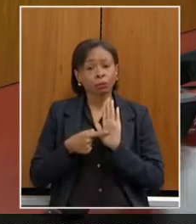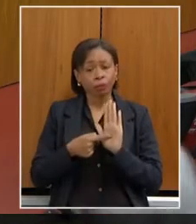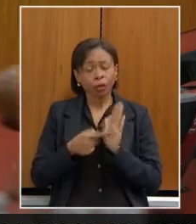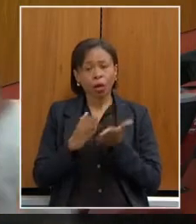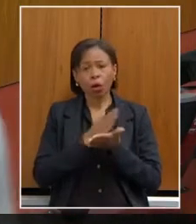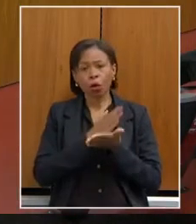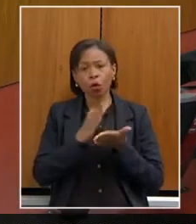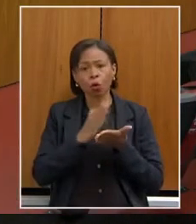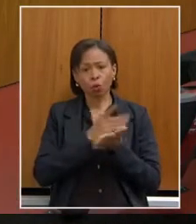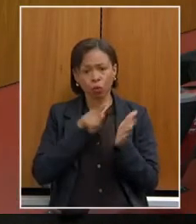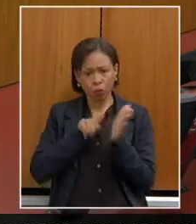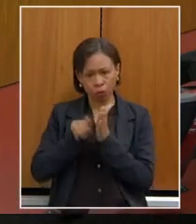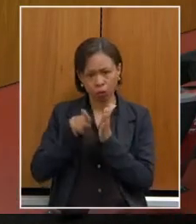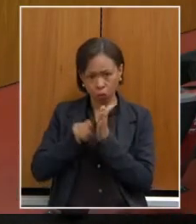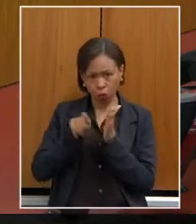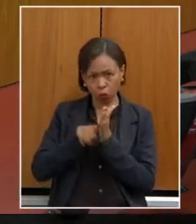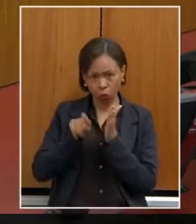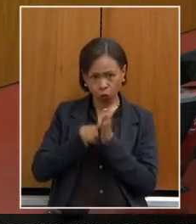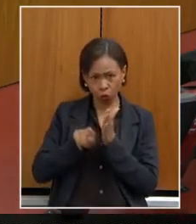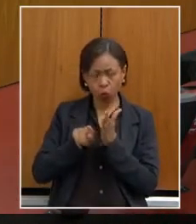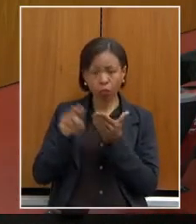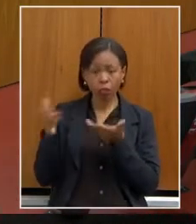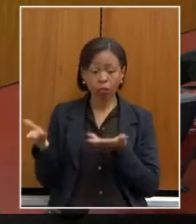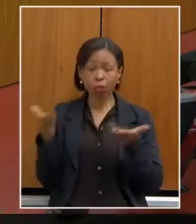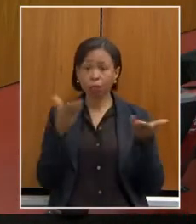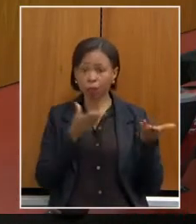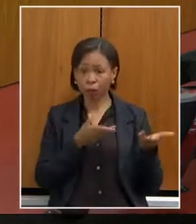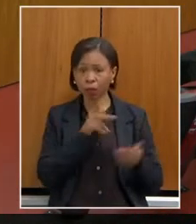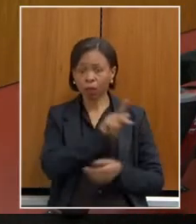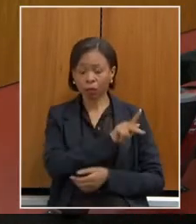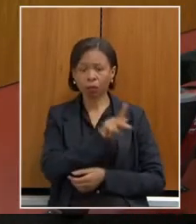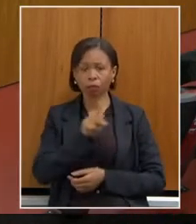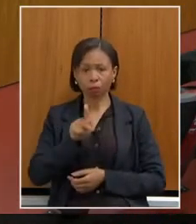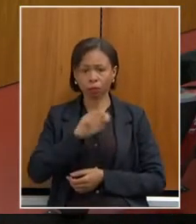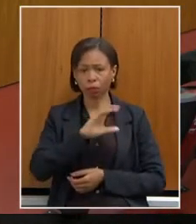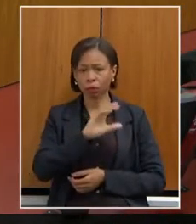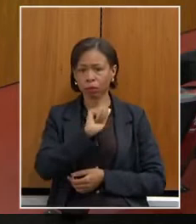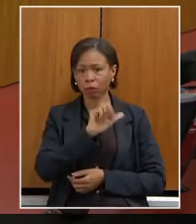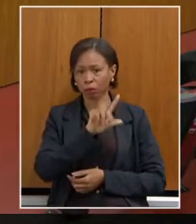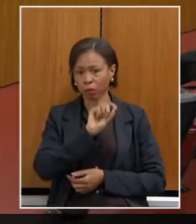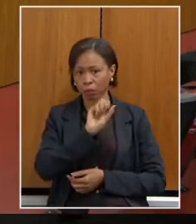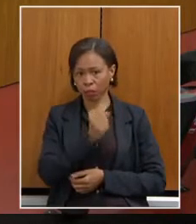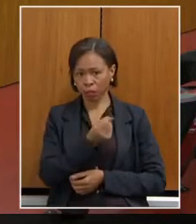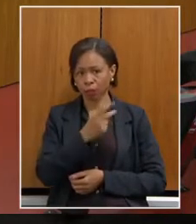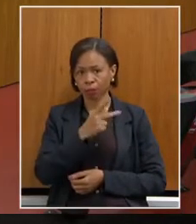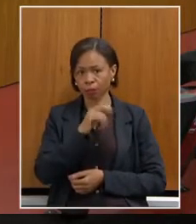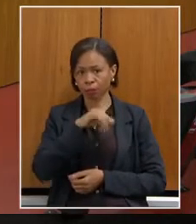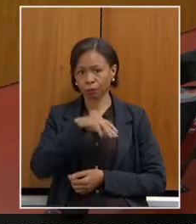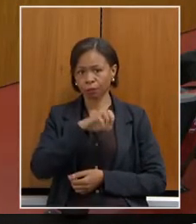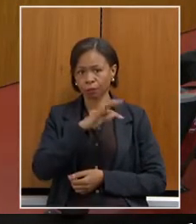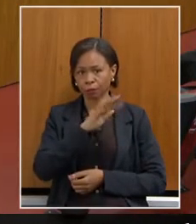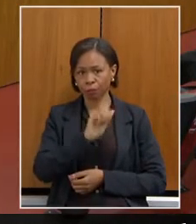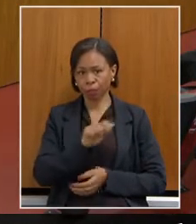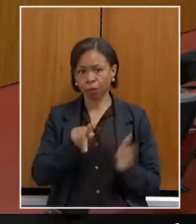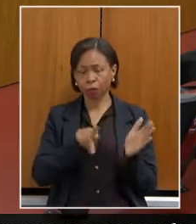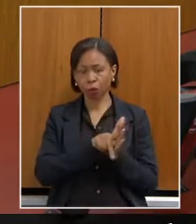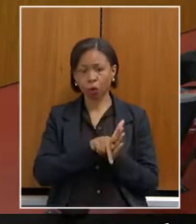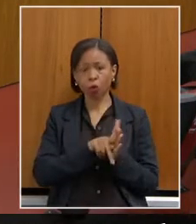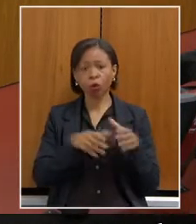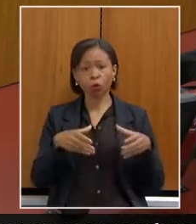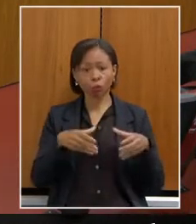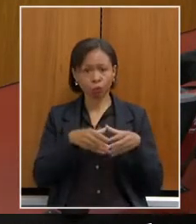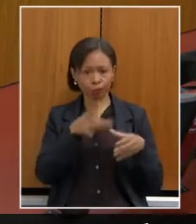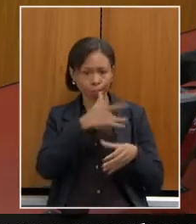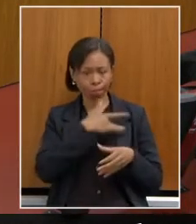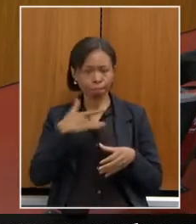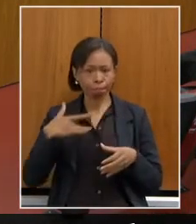poucas perguntas que tenho. Passarei à presidência do deputado Carlos Pimenta, que é membro efetivo da Comissão de Saúde, para